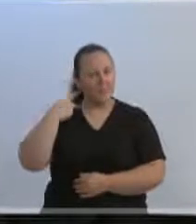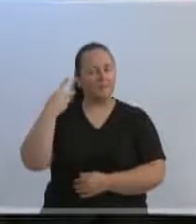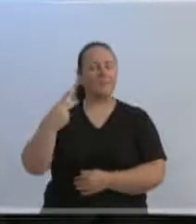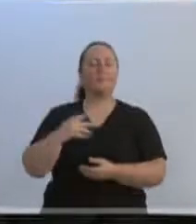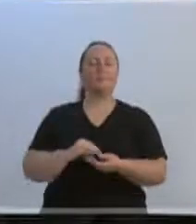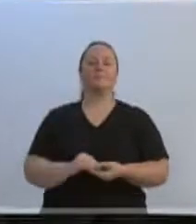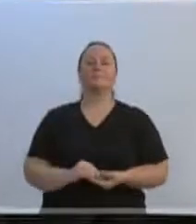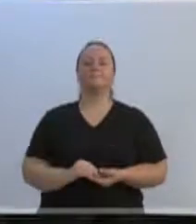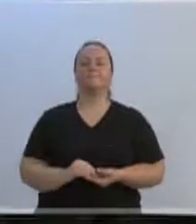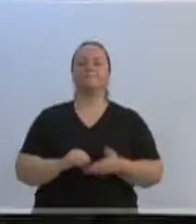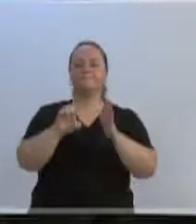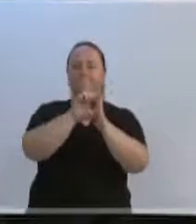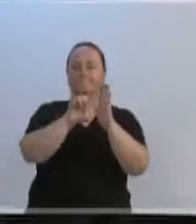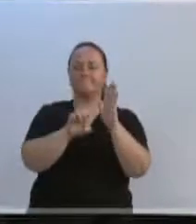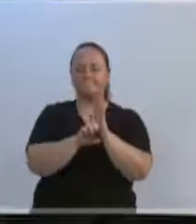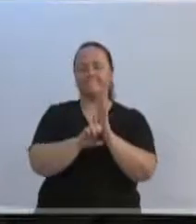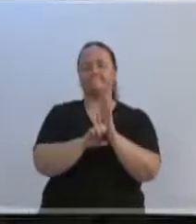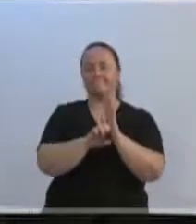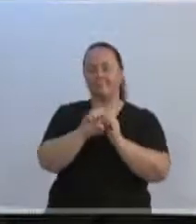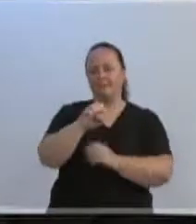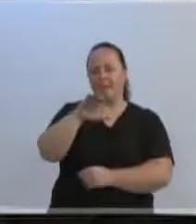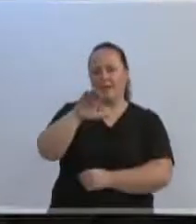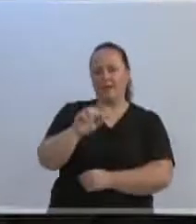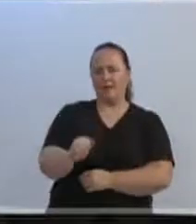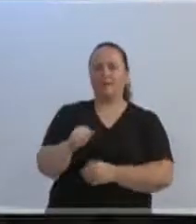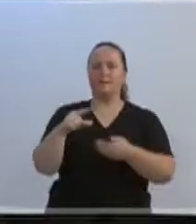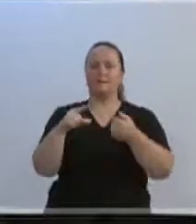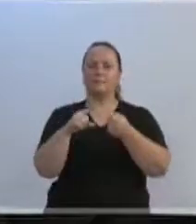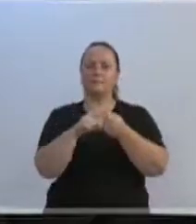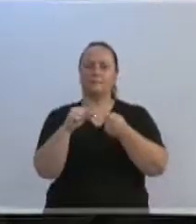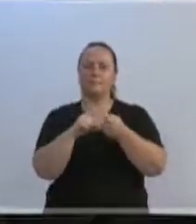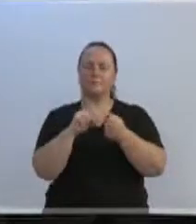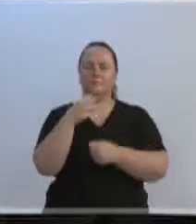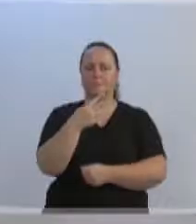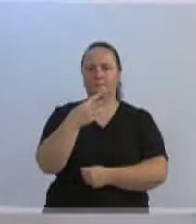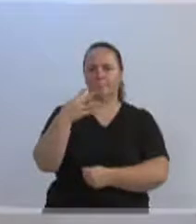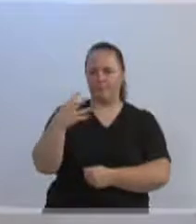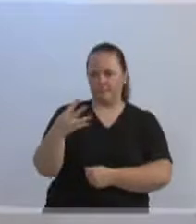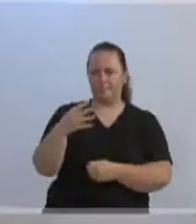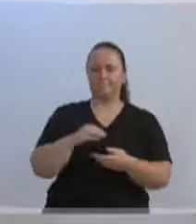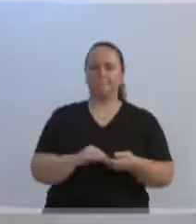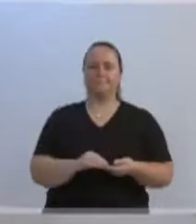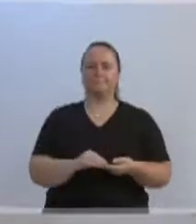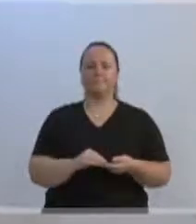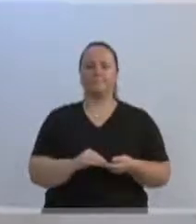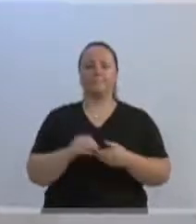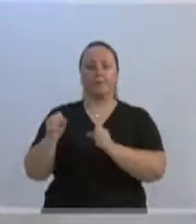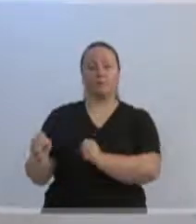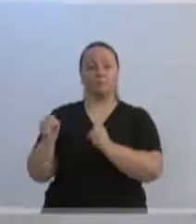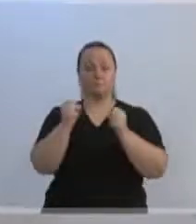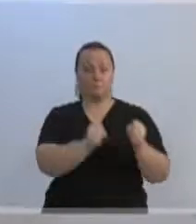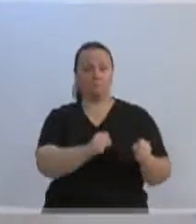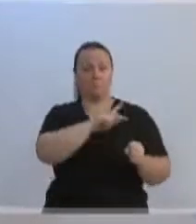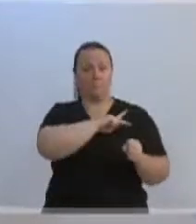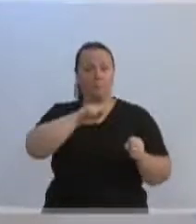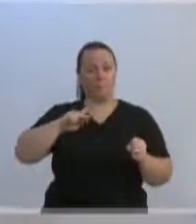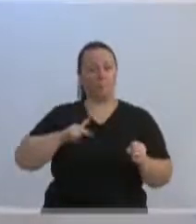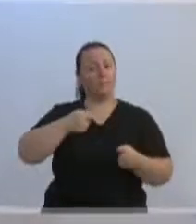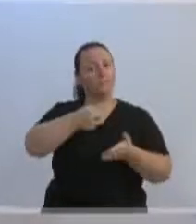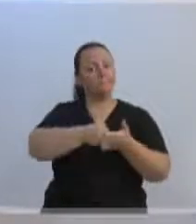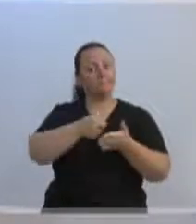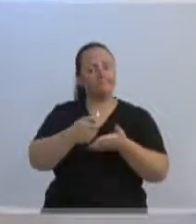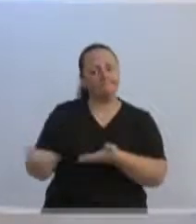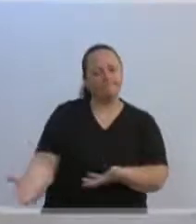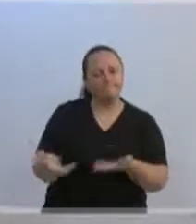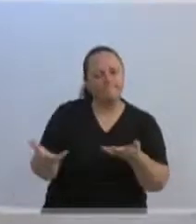estatuto da criança e do adolescente o artigo 34 o poder público estimular a por meio de assistência